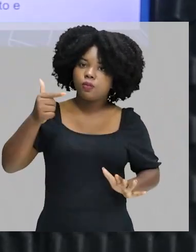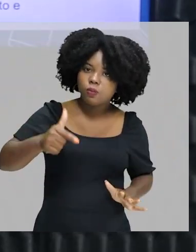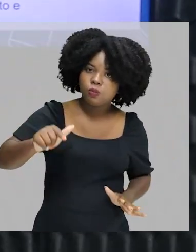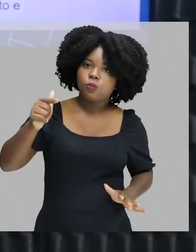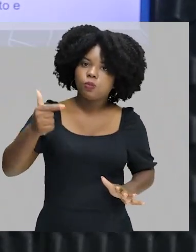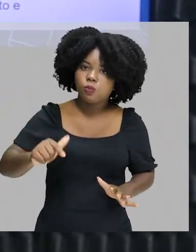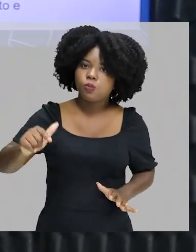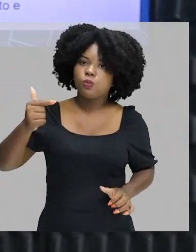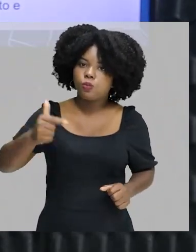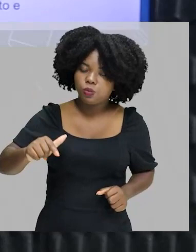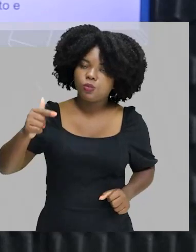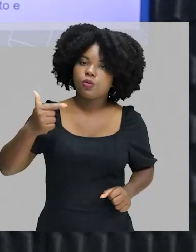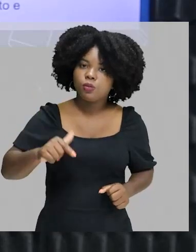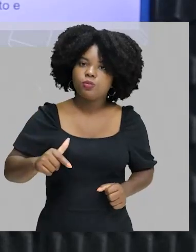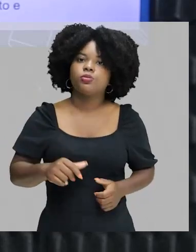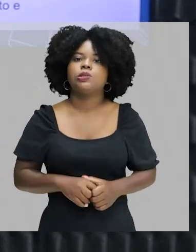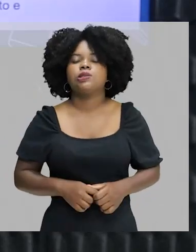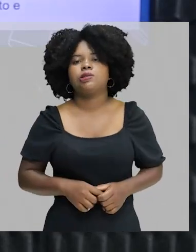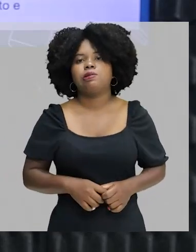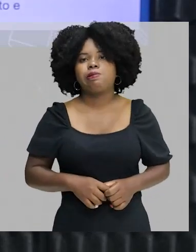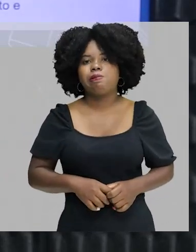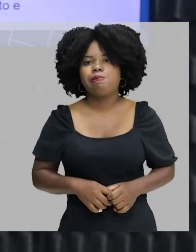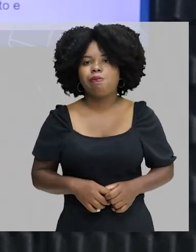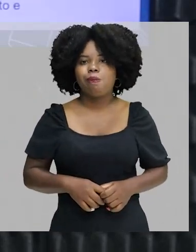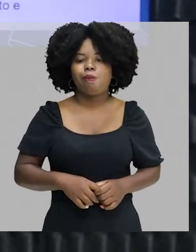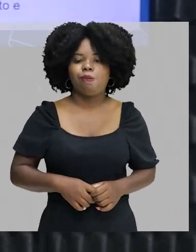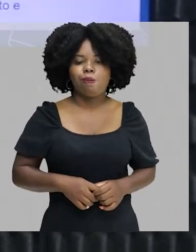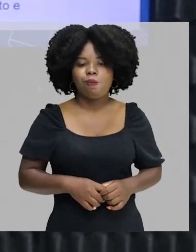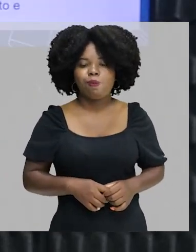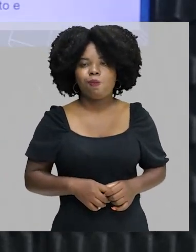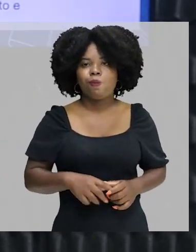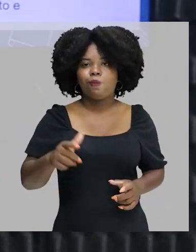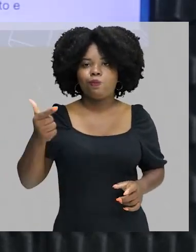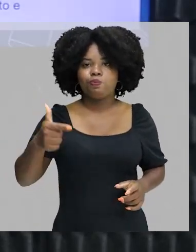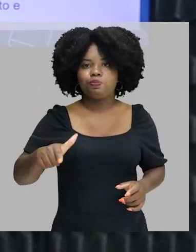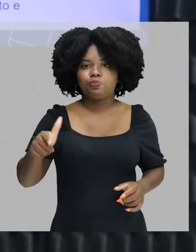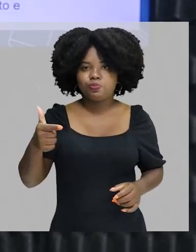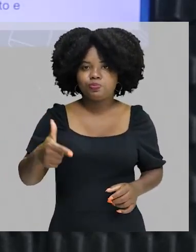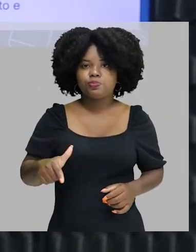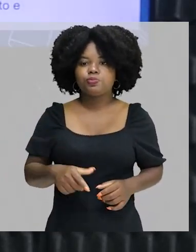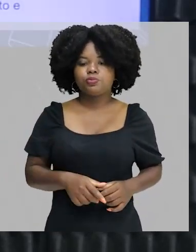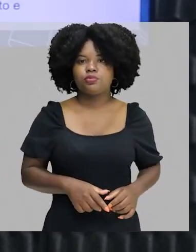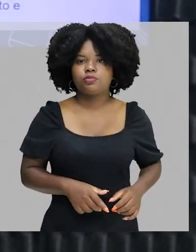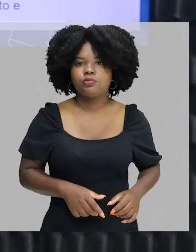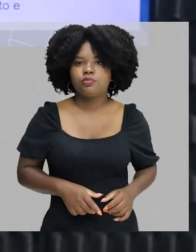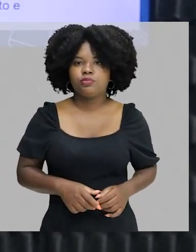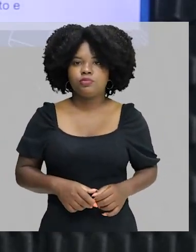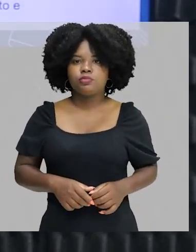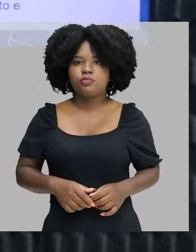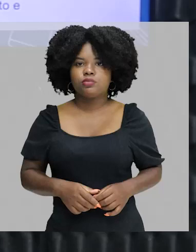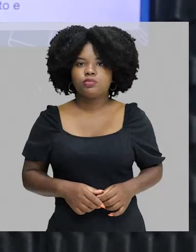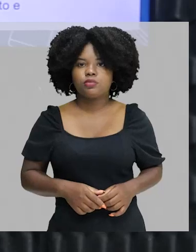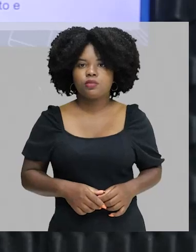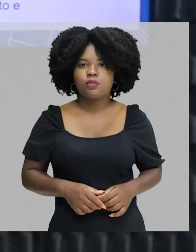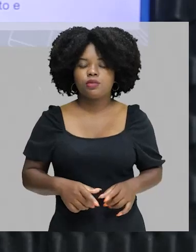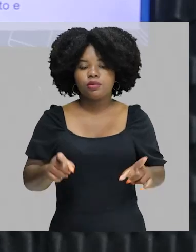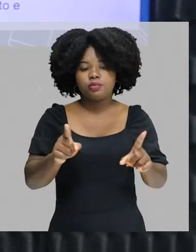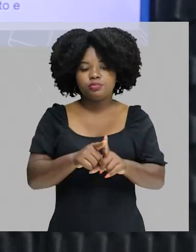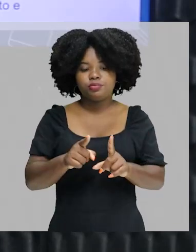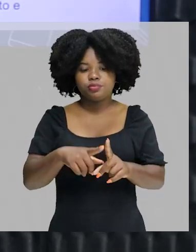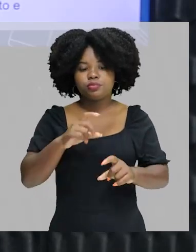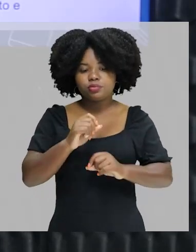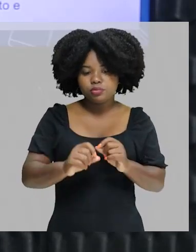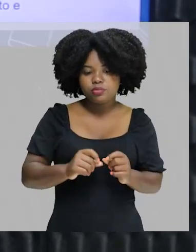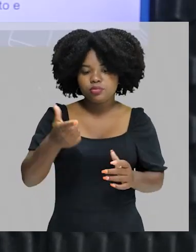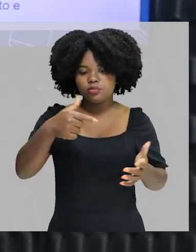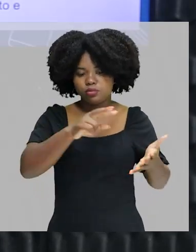N vezes, como falam os matemáticos. Repetido N vezes. As poliuretanas